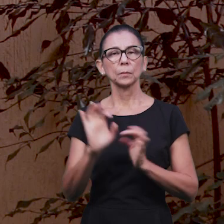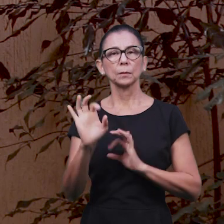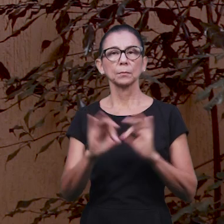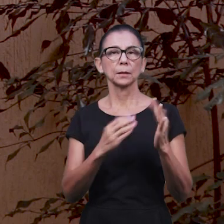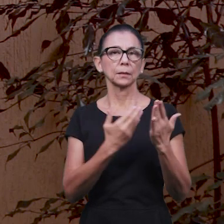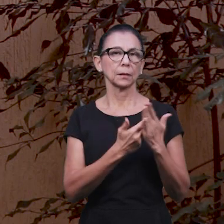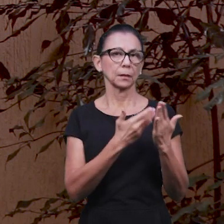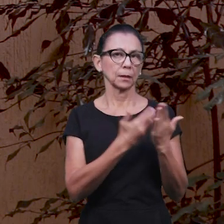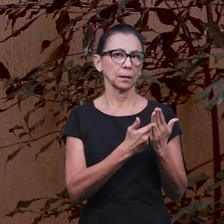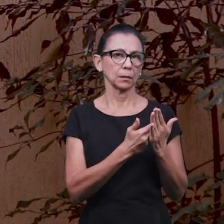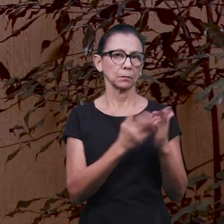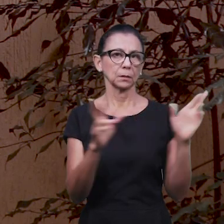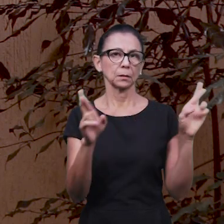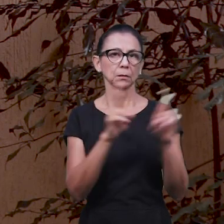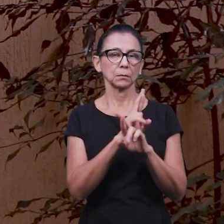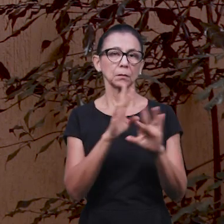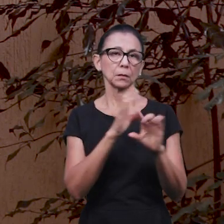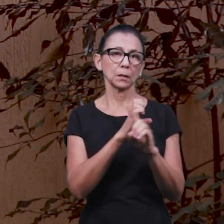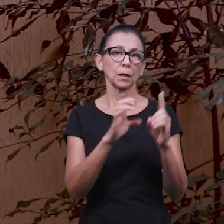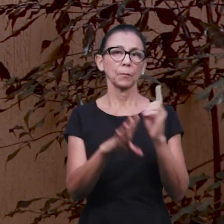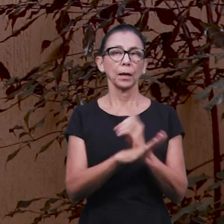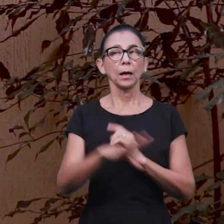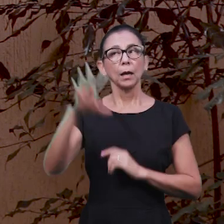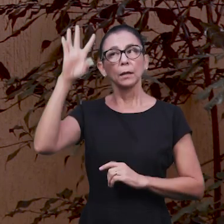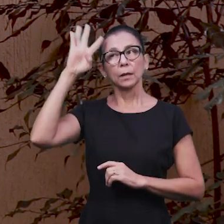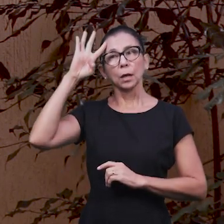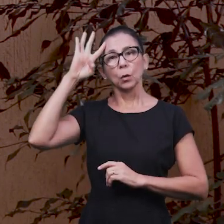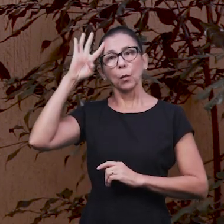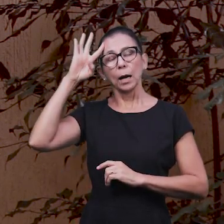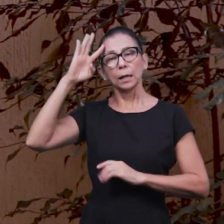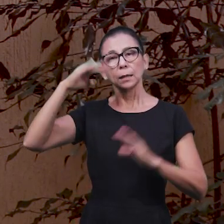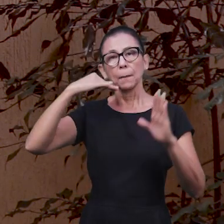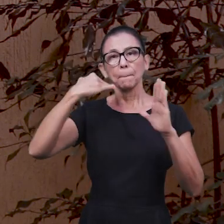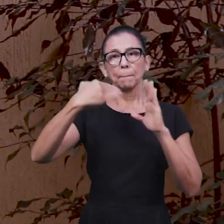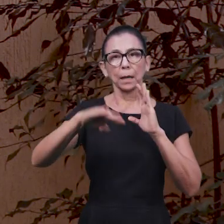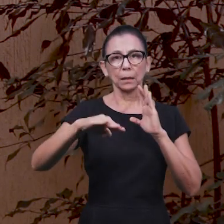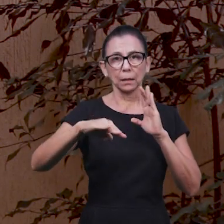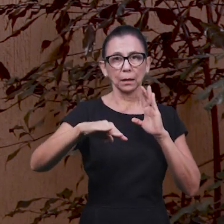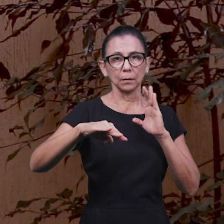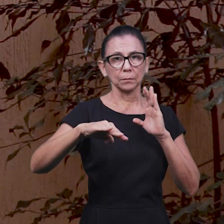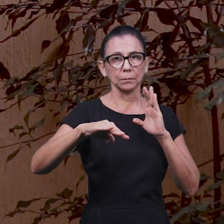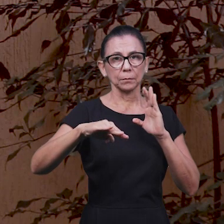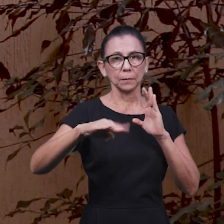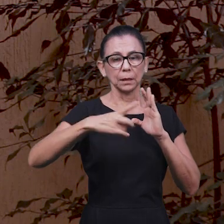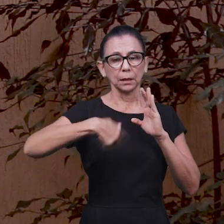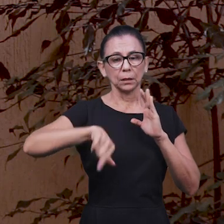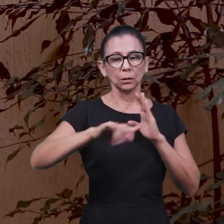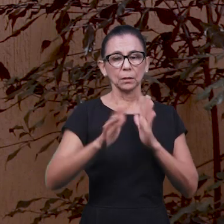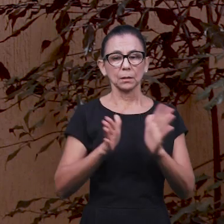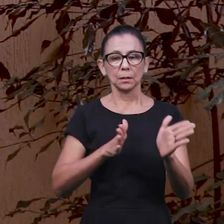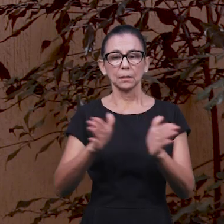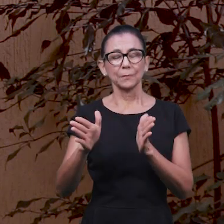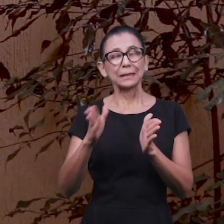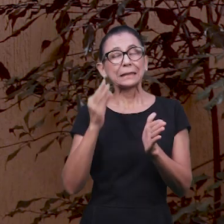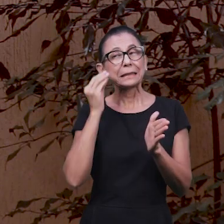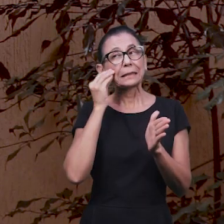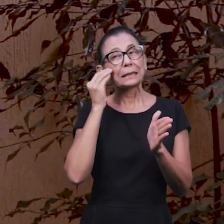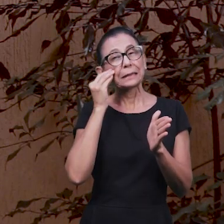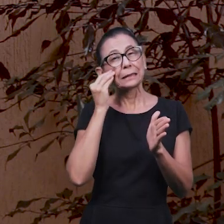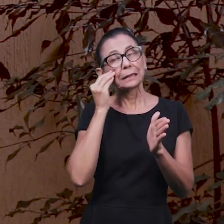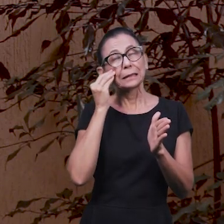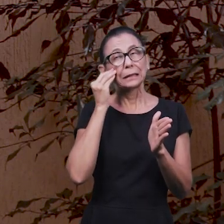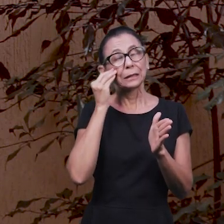EBD, libera a aula geralmente na quarta-feira e nós da acessibilidade estamos tentando liberar o material até na